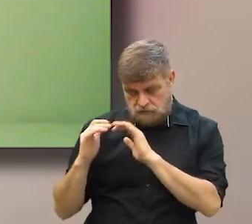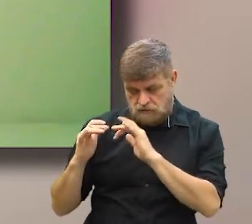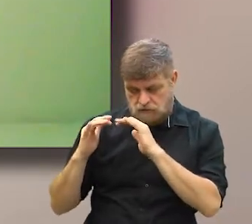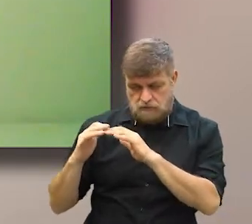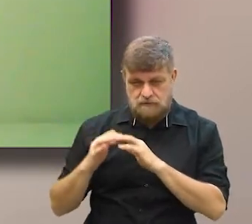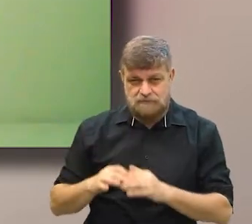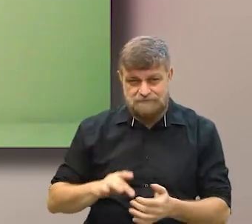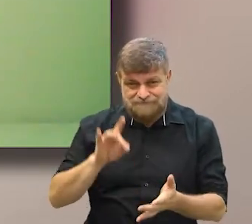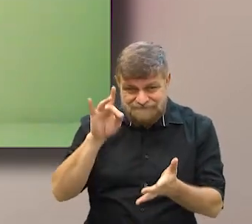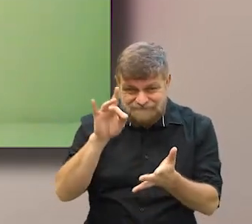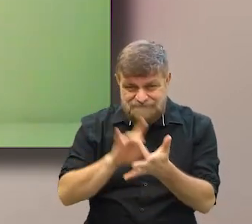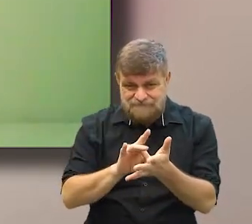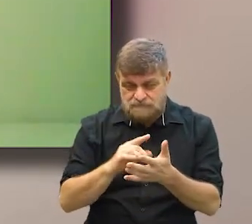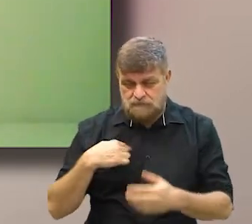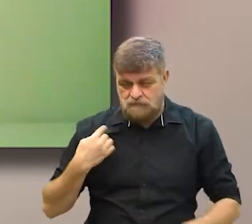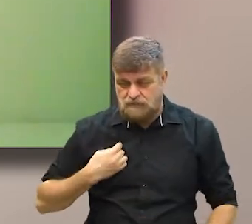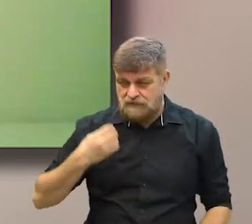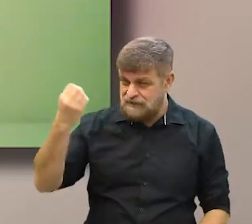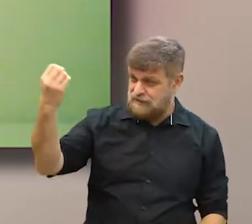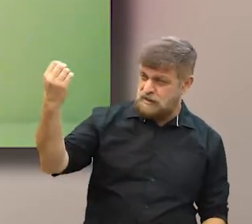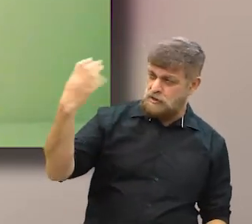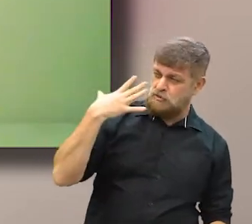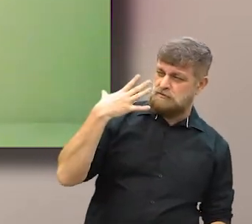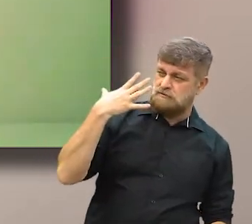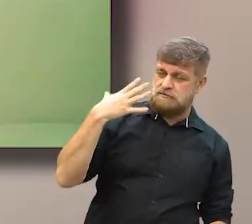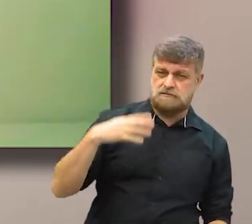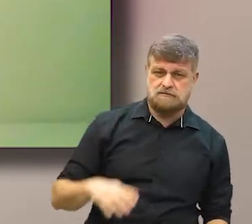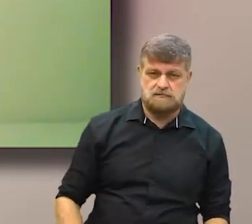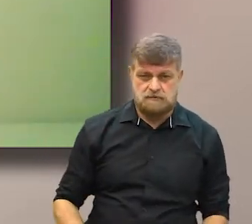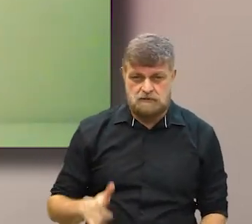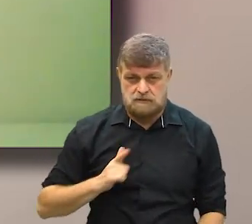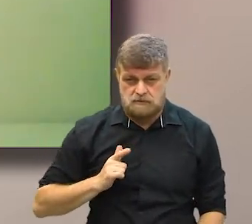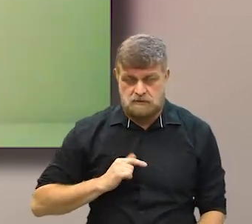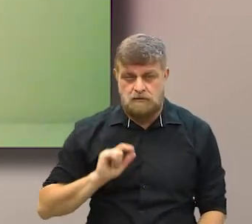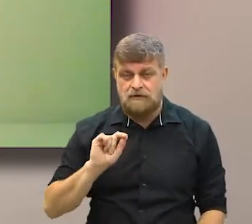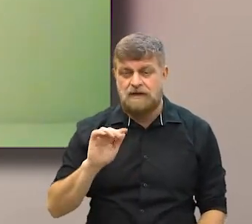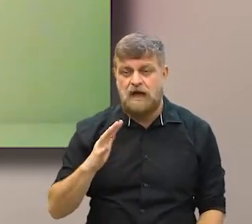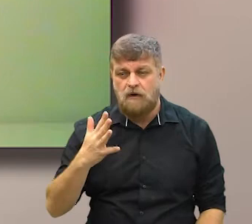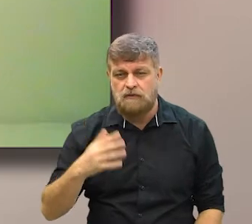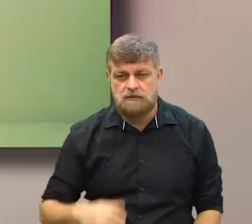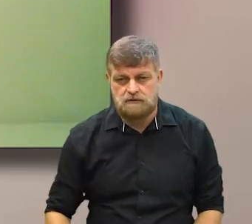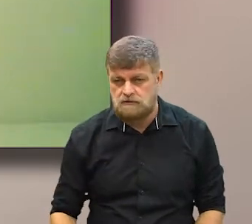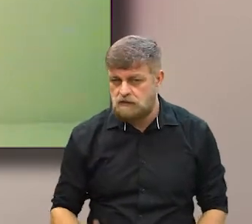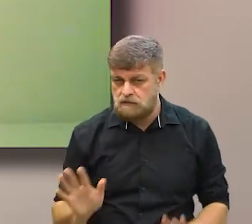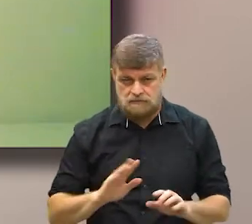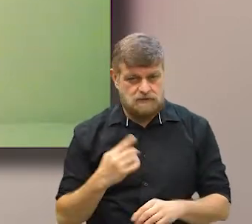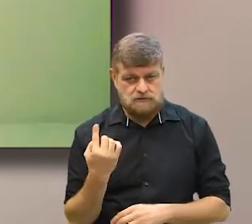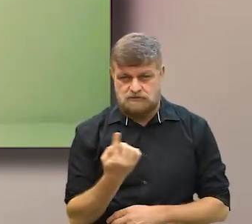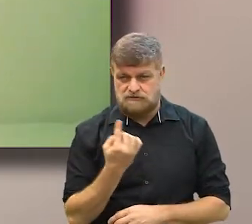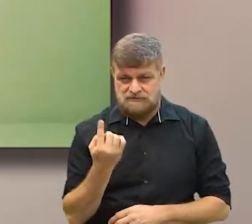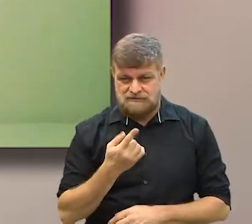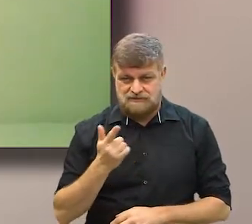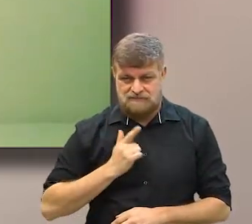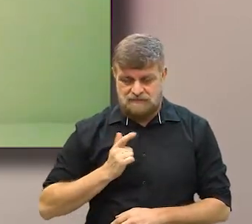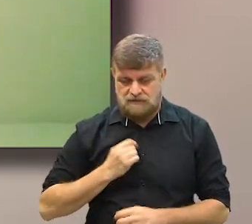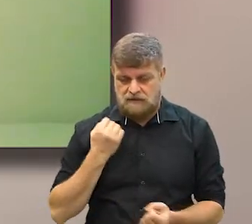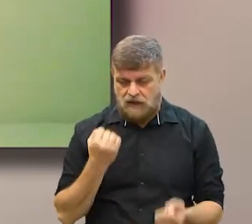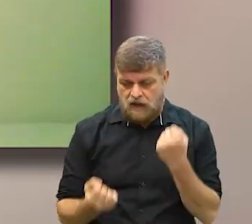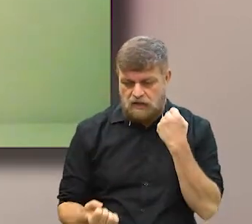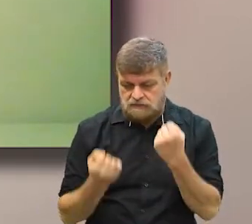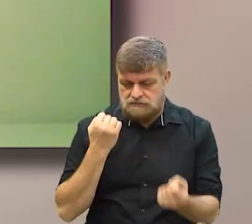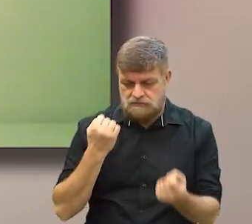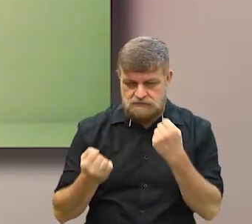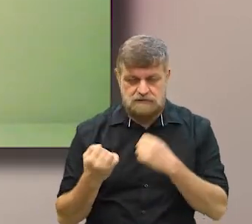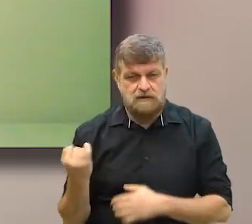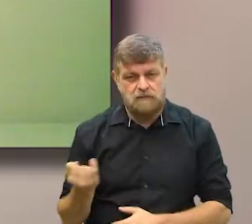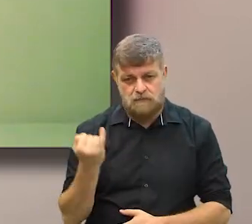nosso cérebro, é exatamente a exposição à luz. E essa exposição à luz, ela não está sozinha. A